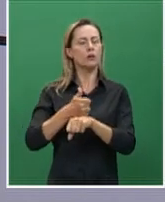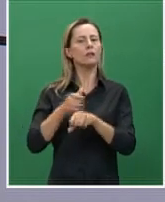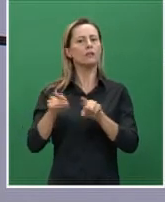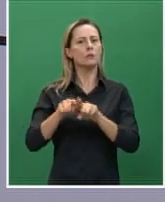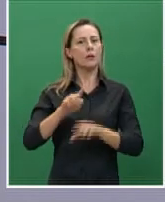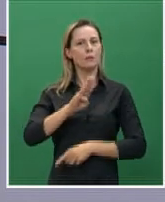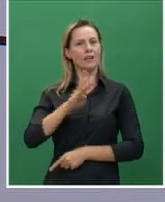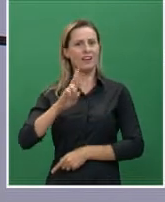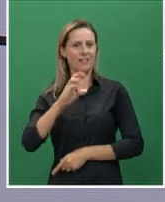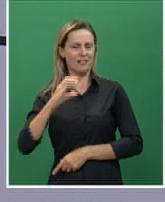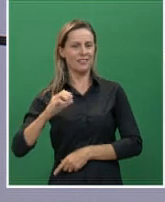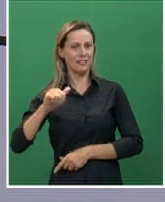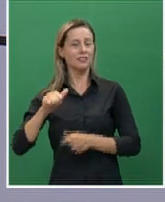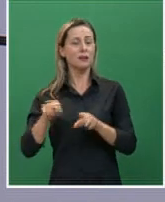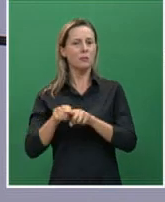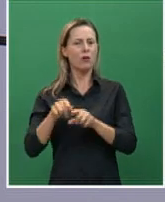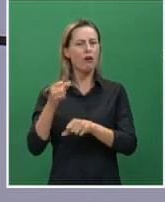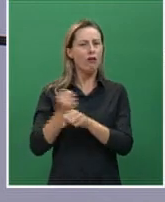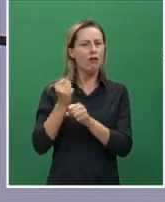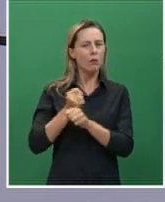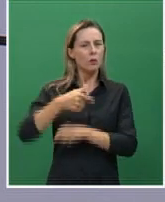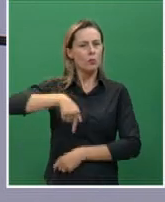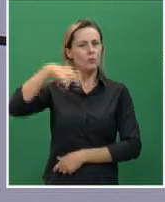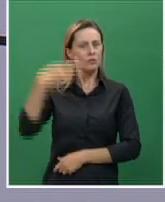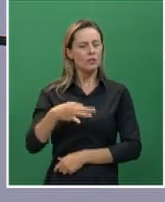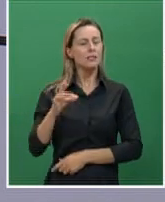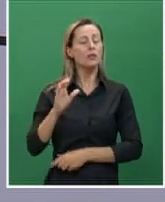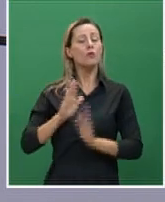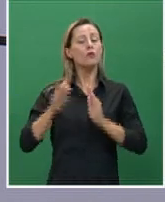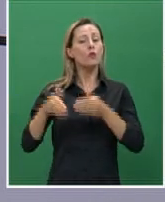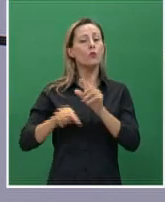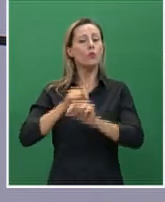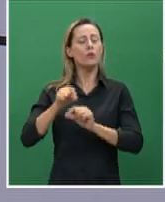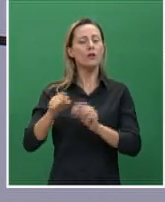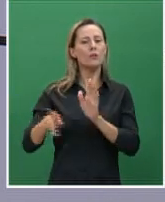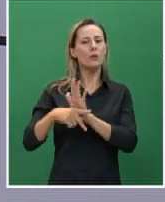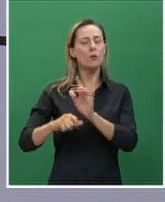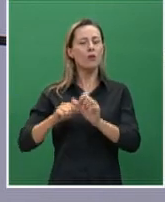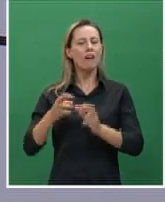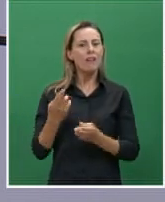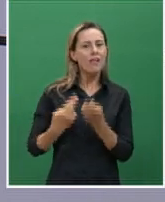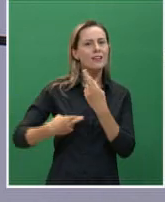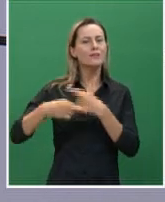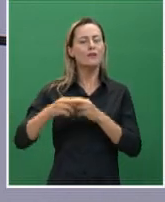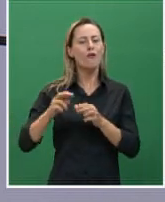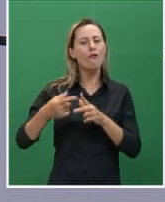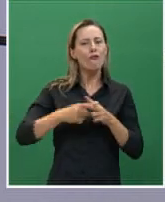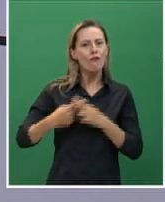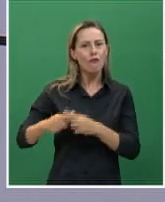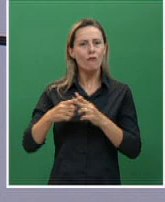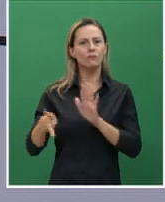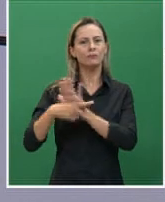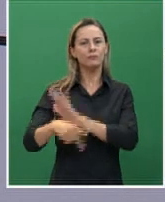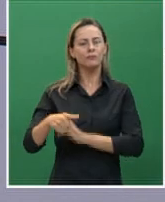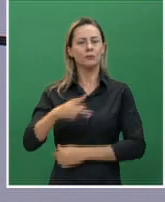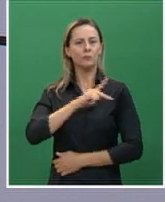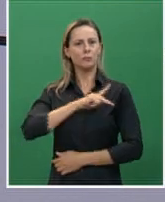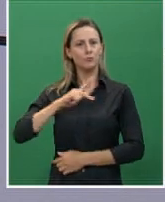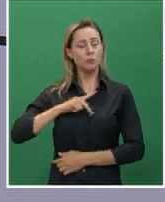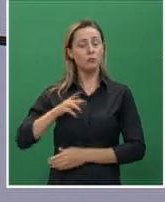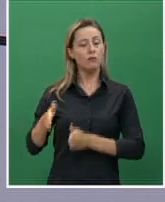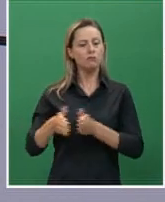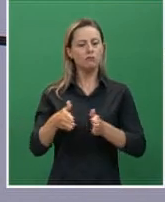a antiga Odebrecht para que ela faz obras de qualidade em especial na Restauração das vias públicas que é o nosso maior desafio na cidade de Blumenau